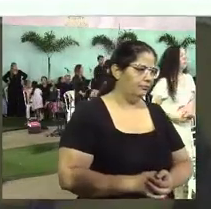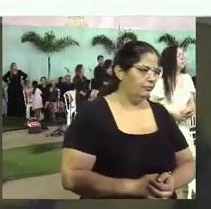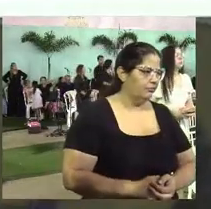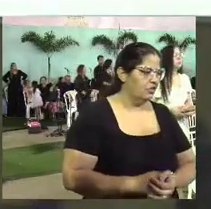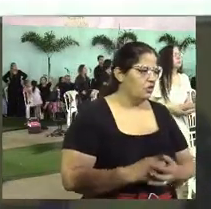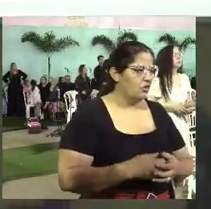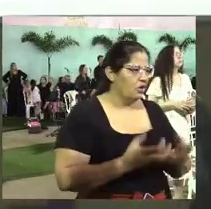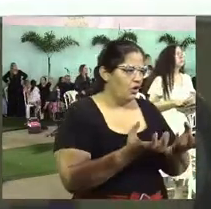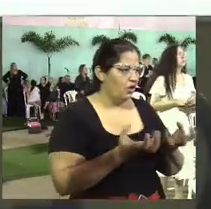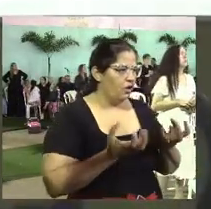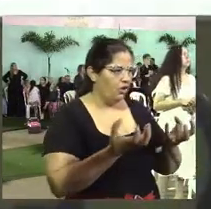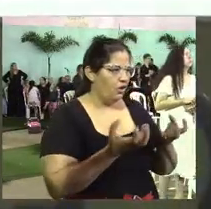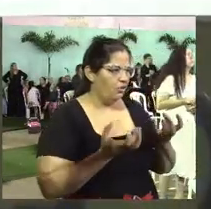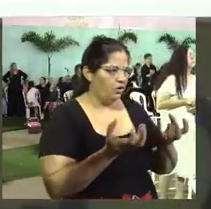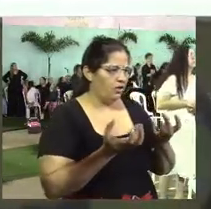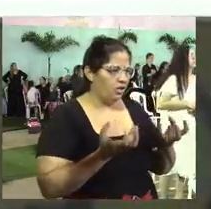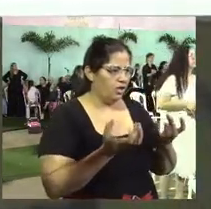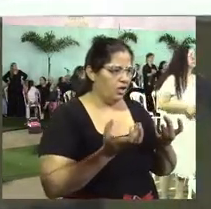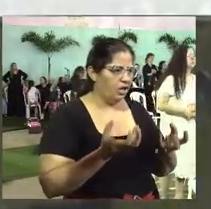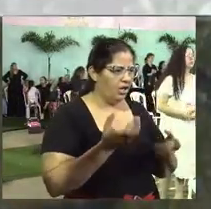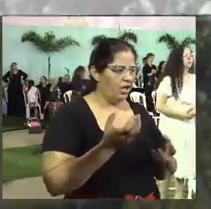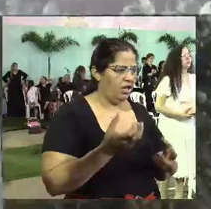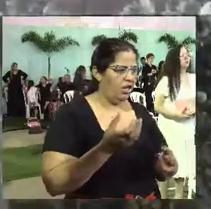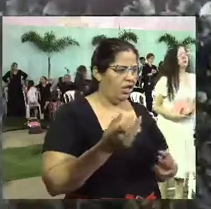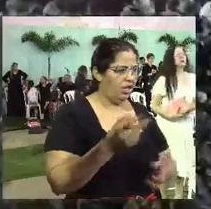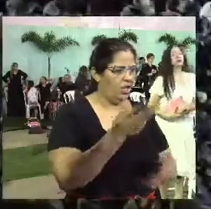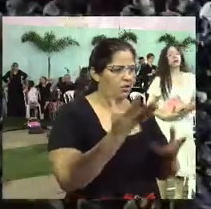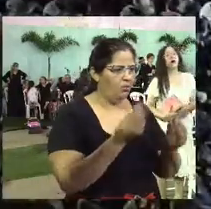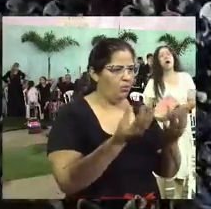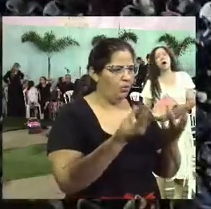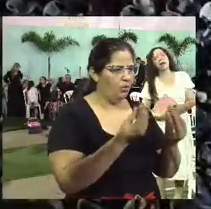uma equipe comigo aqui de Fogo